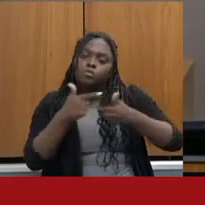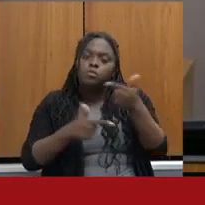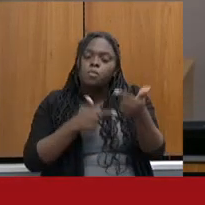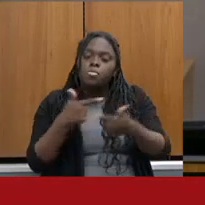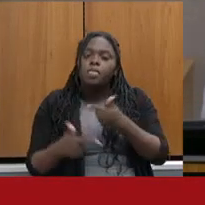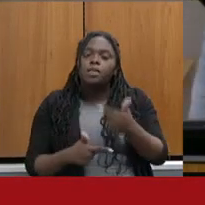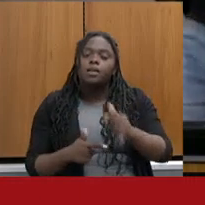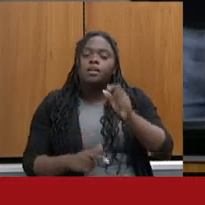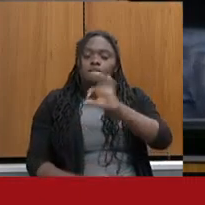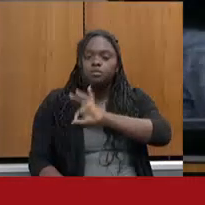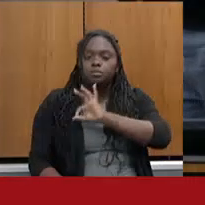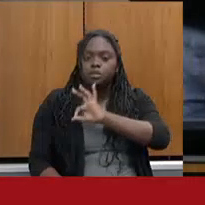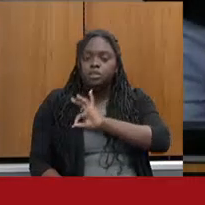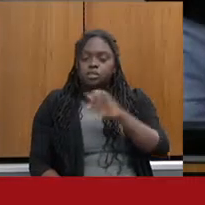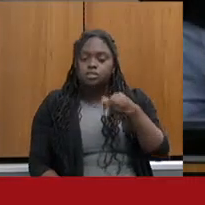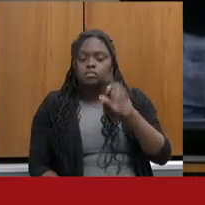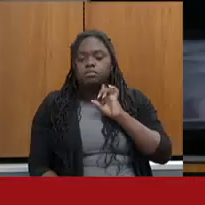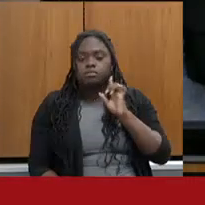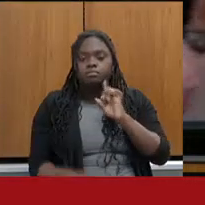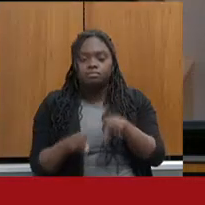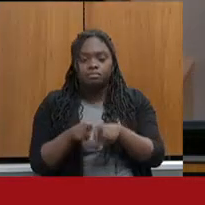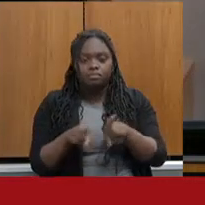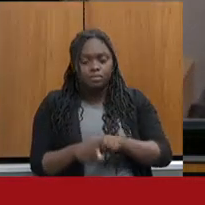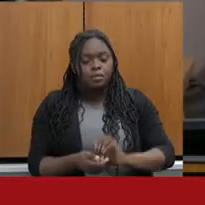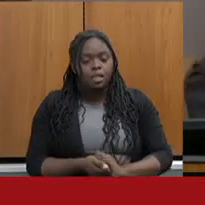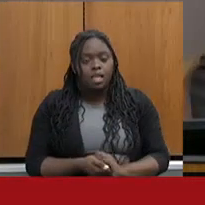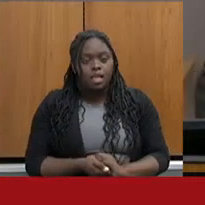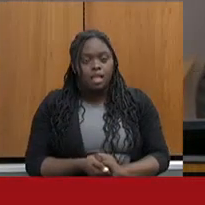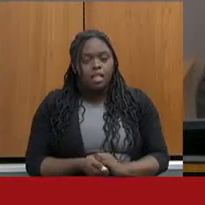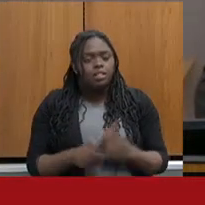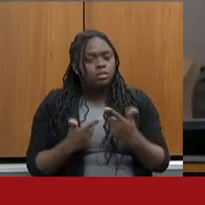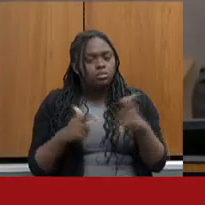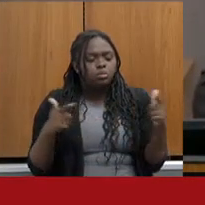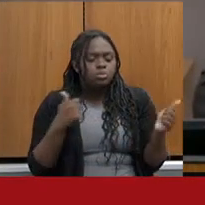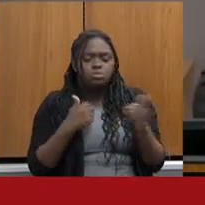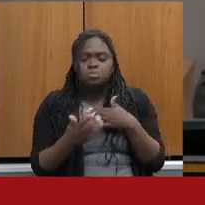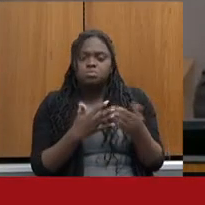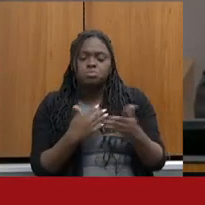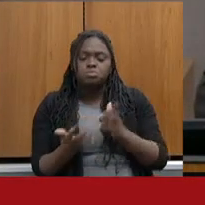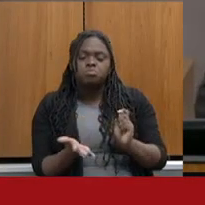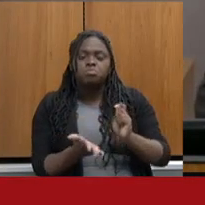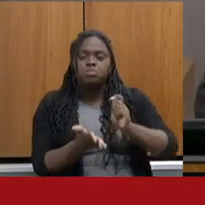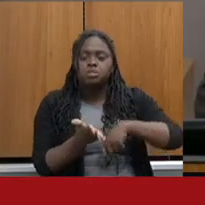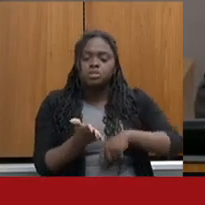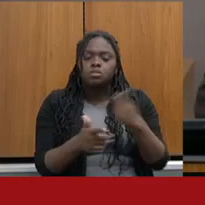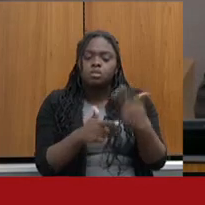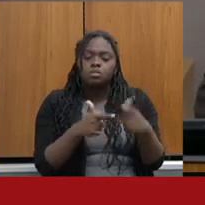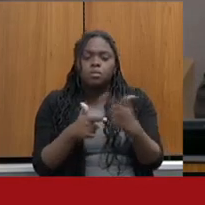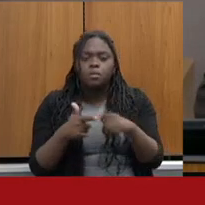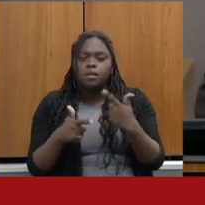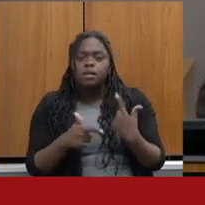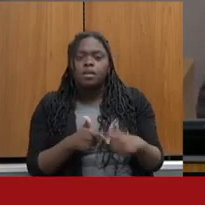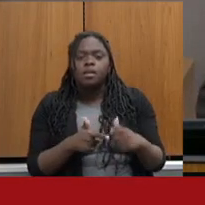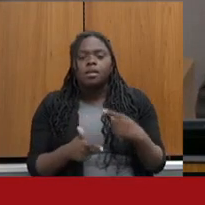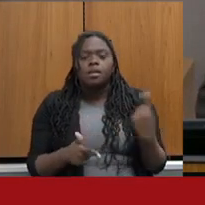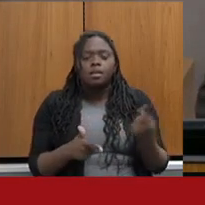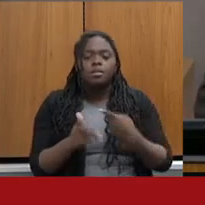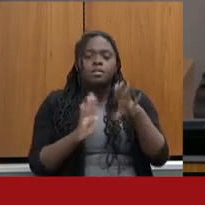Estado de Minas Gerais também não temos qualquer registro de problemas na nossa